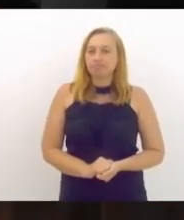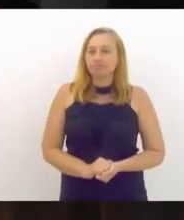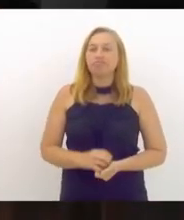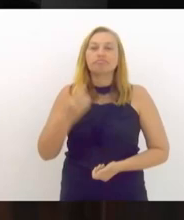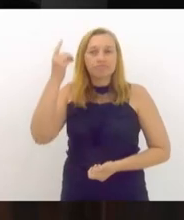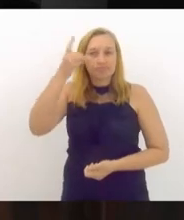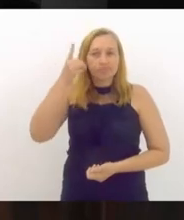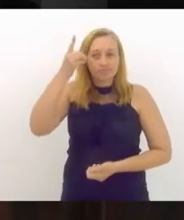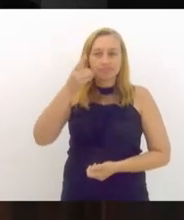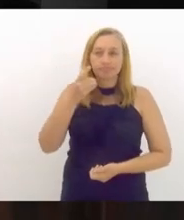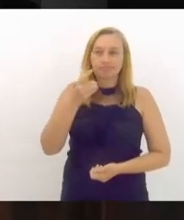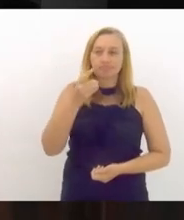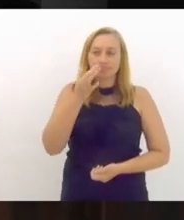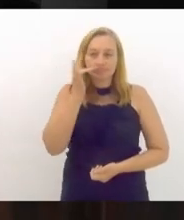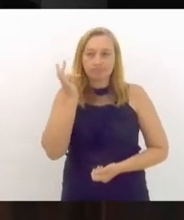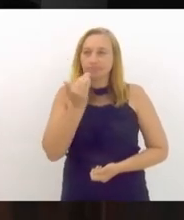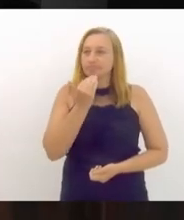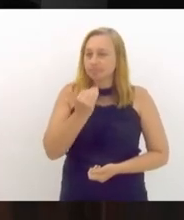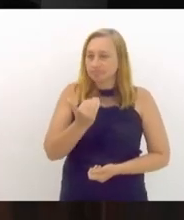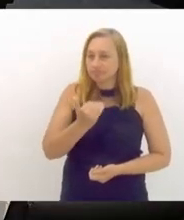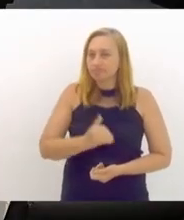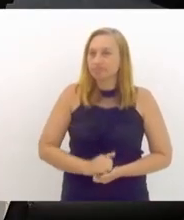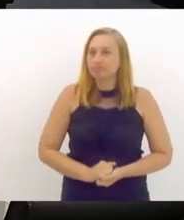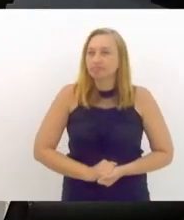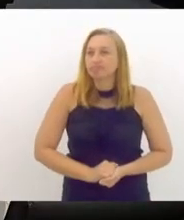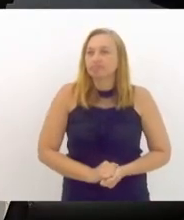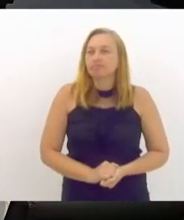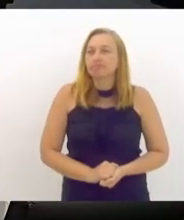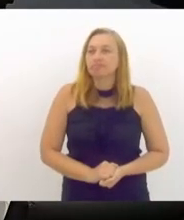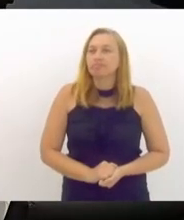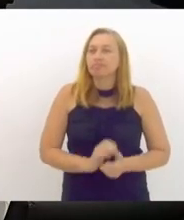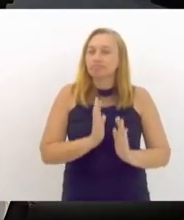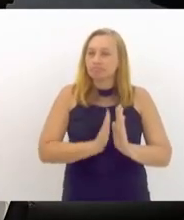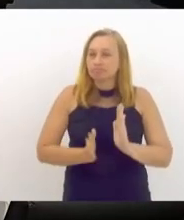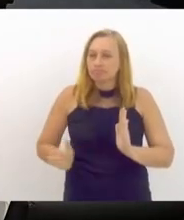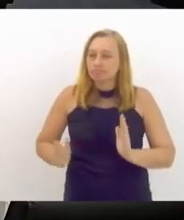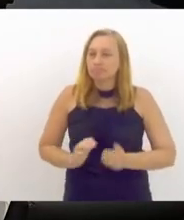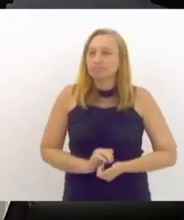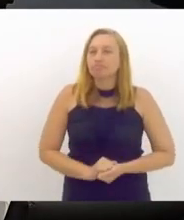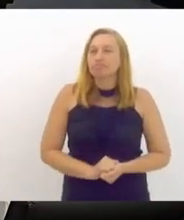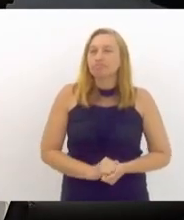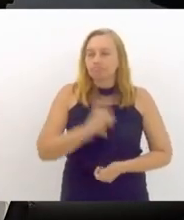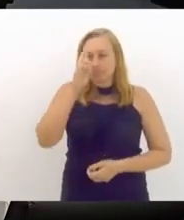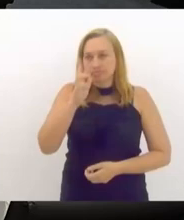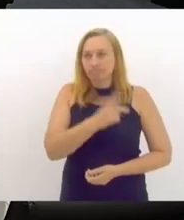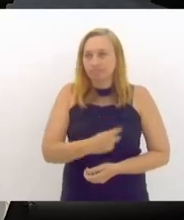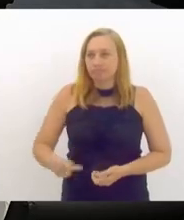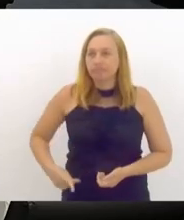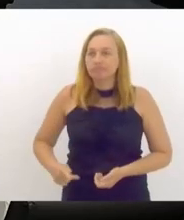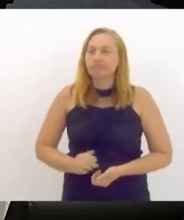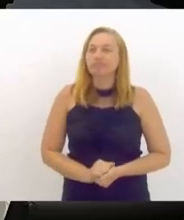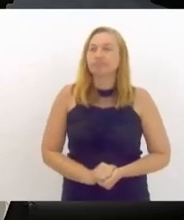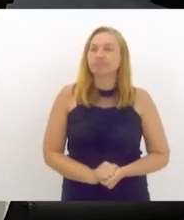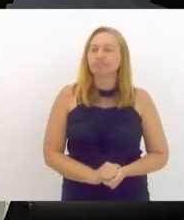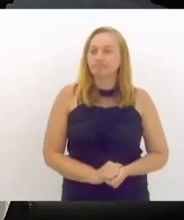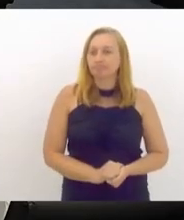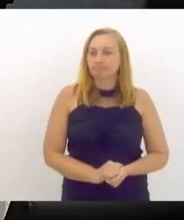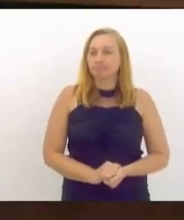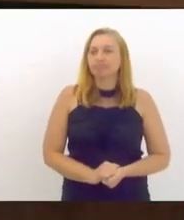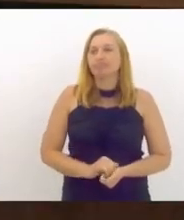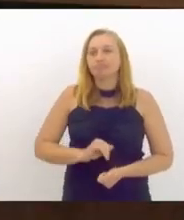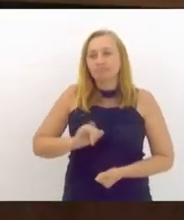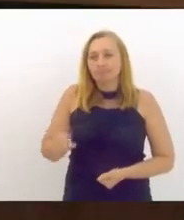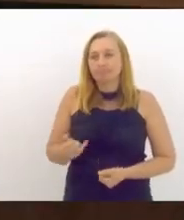Deputado Flávio Serafini tinha pedido uma pela ordem. Senhor presidente, aproveitando